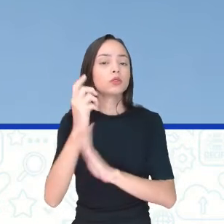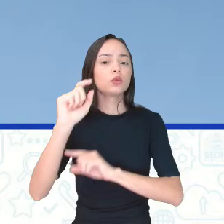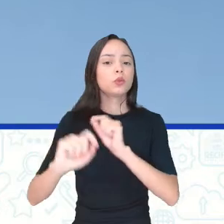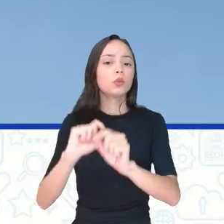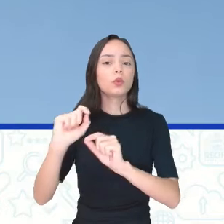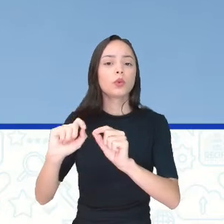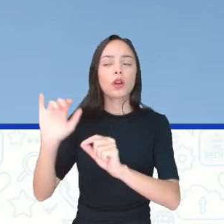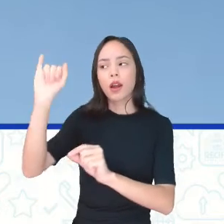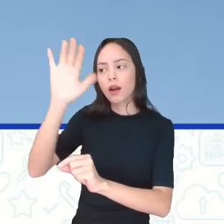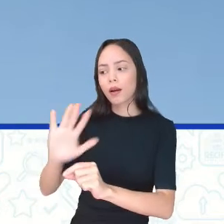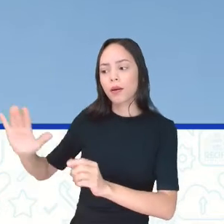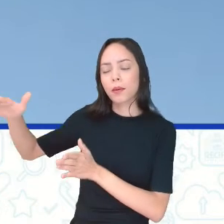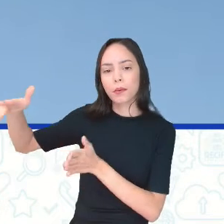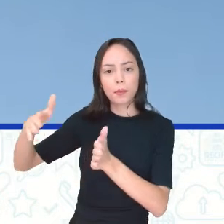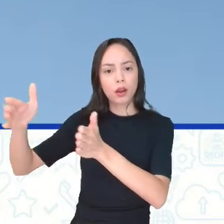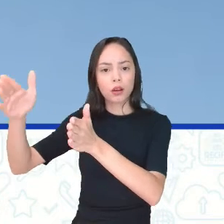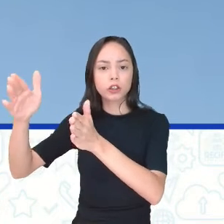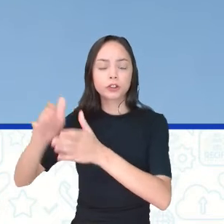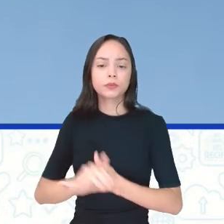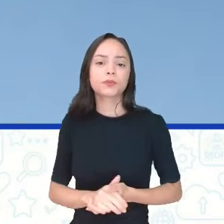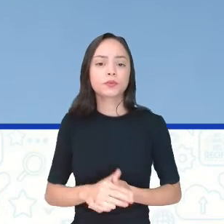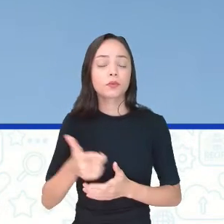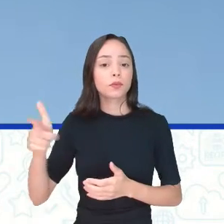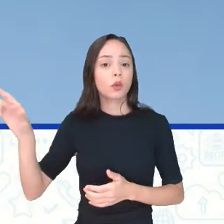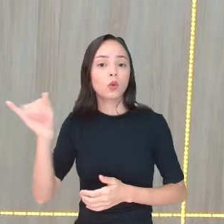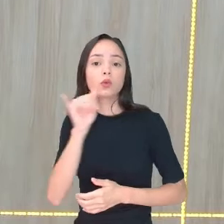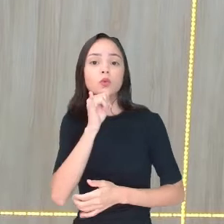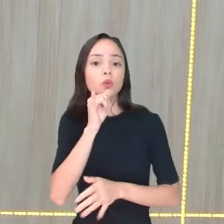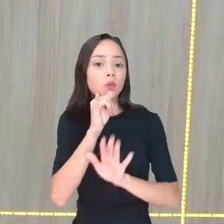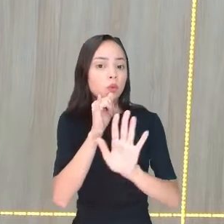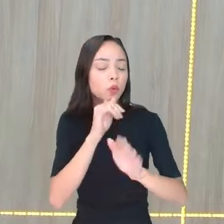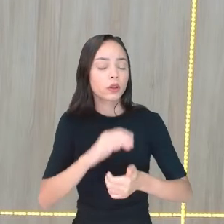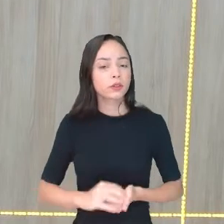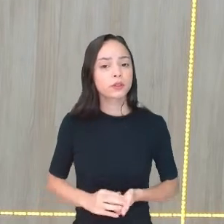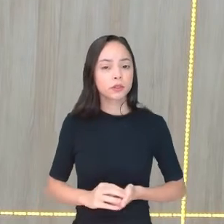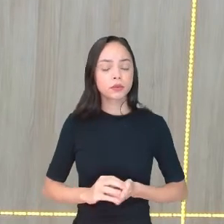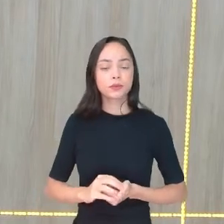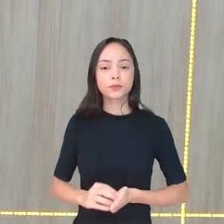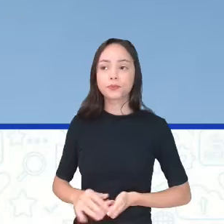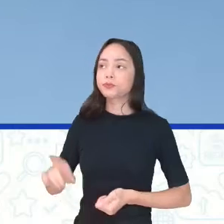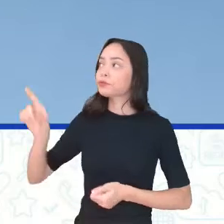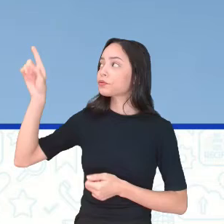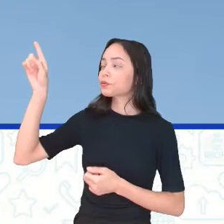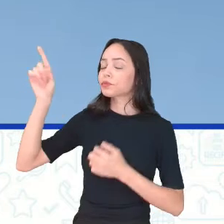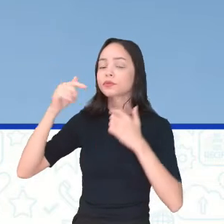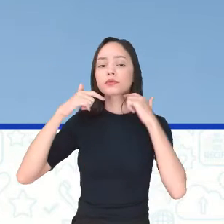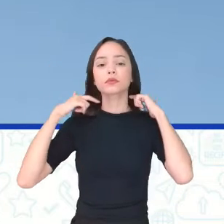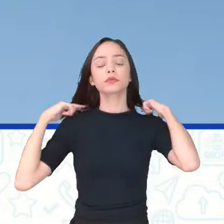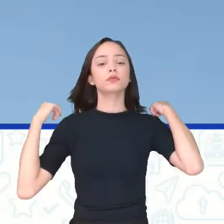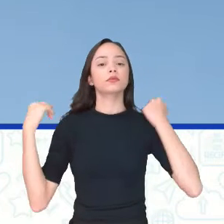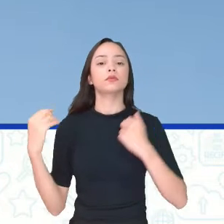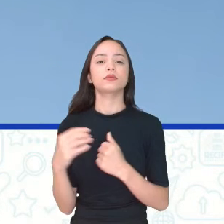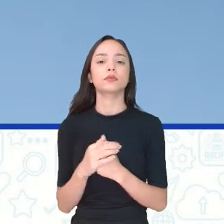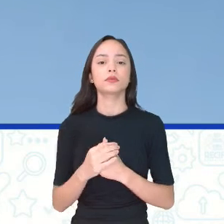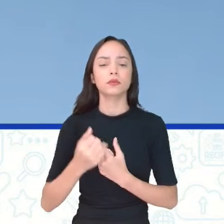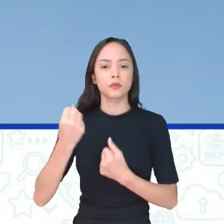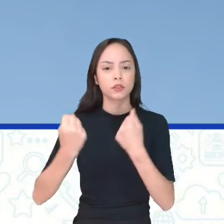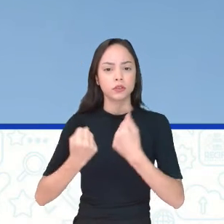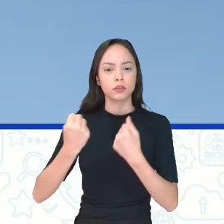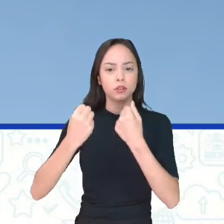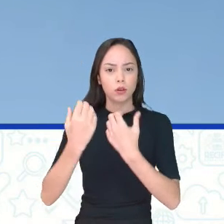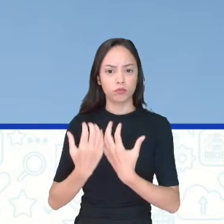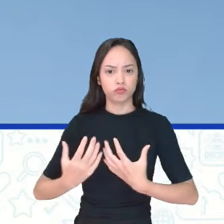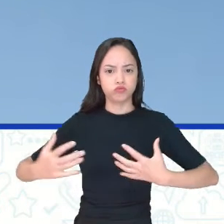paisagem. Outra, por exemplo, eu vou dar um exemplo antes da gente passar adiante. Esse trator aqui, né, você está vendo um